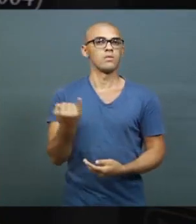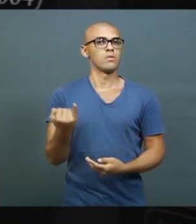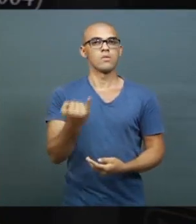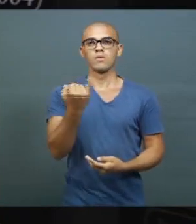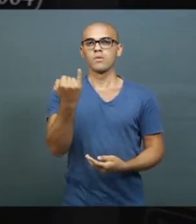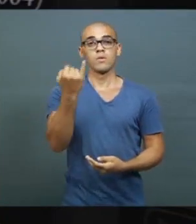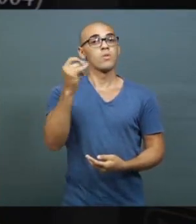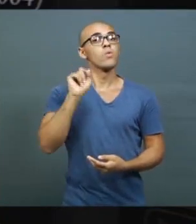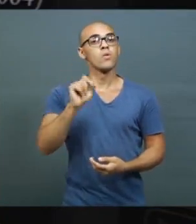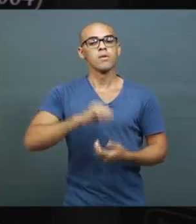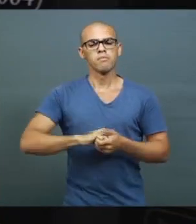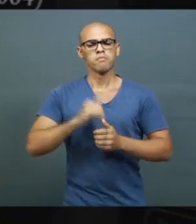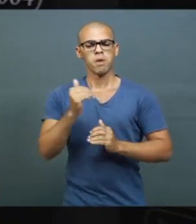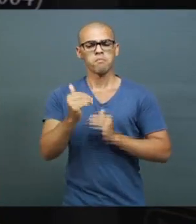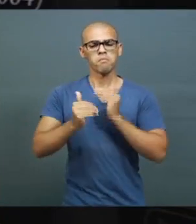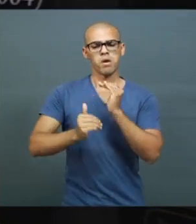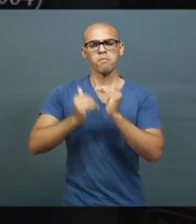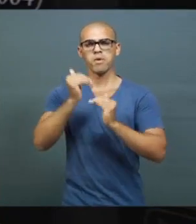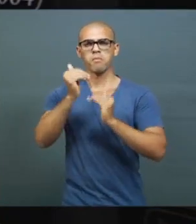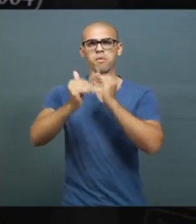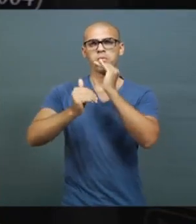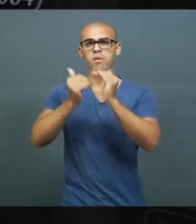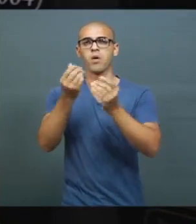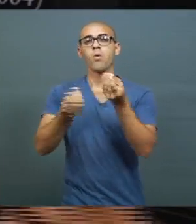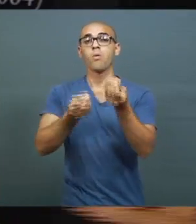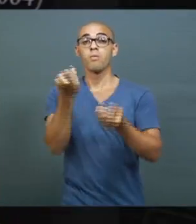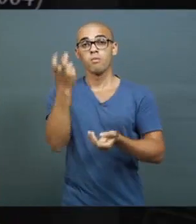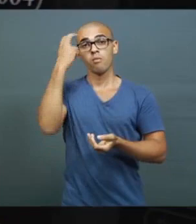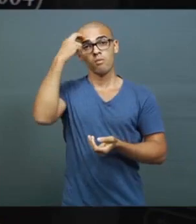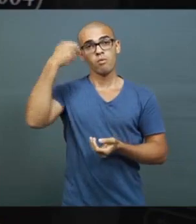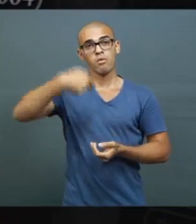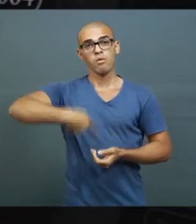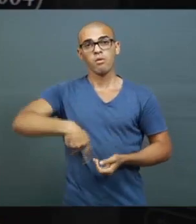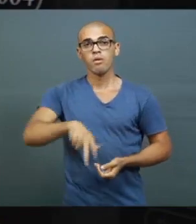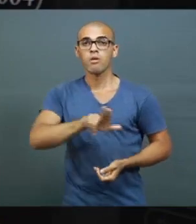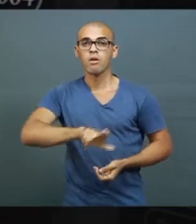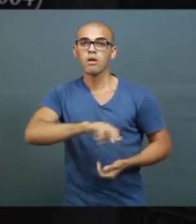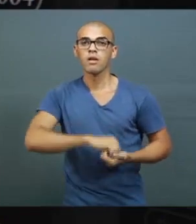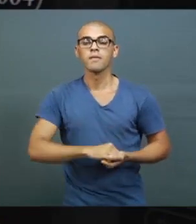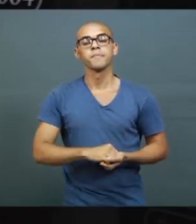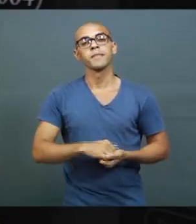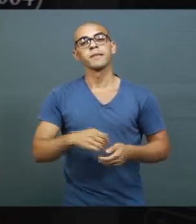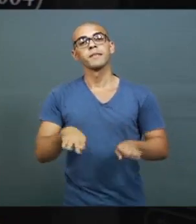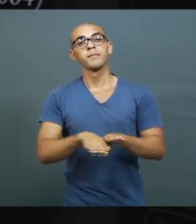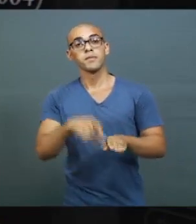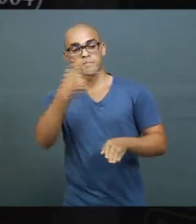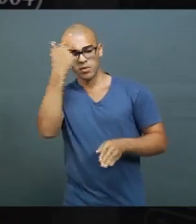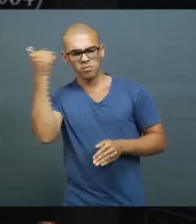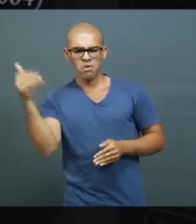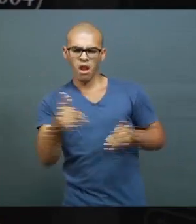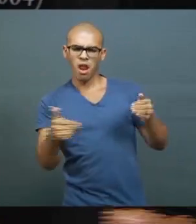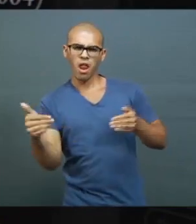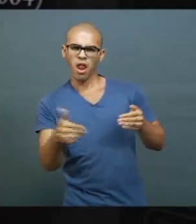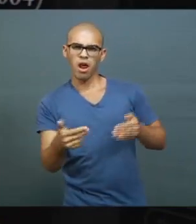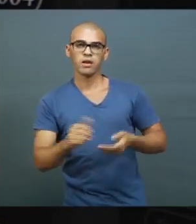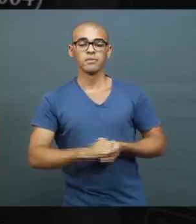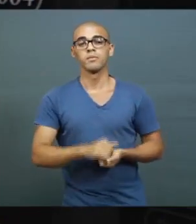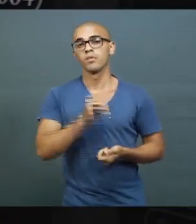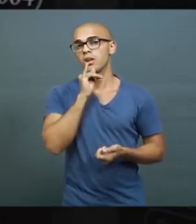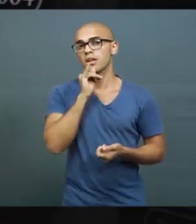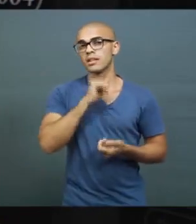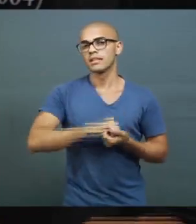para o desenvolvimento cultural da cidade de Uberlândia, né, para o acesso das pessoas. Geralmente são espaços que, né,